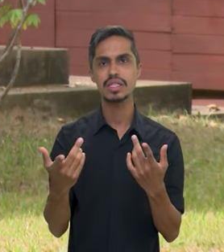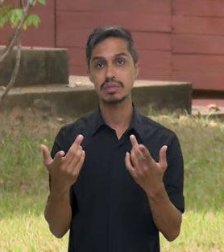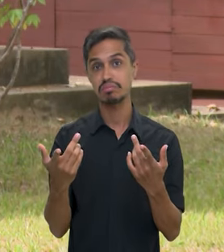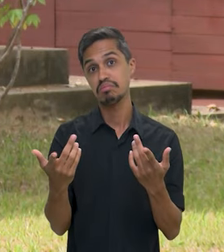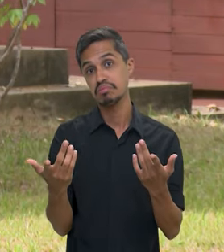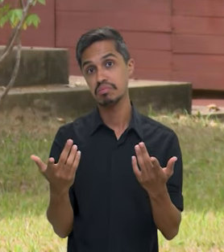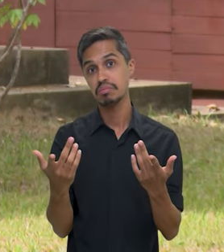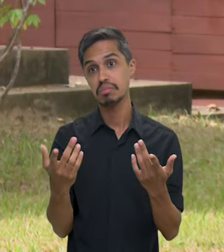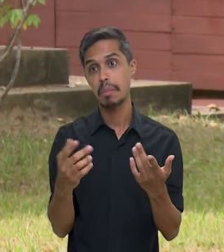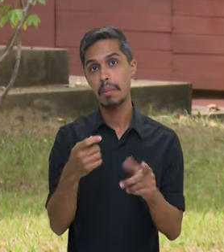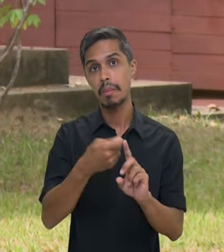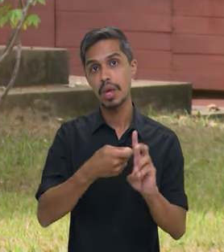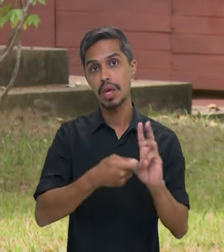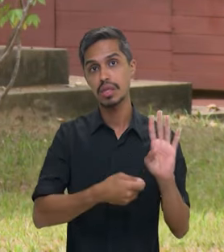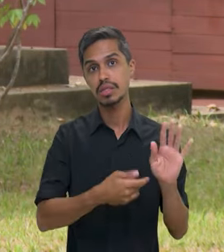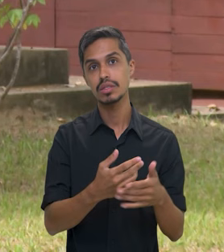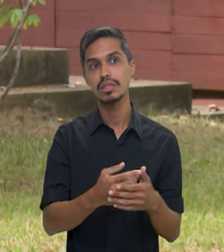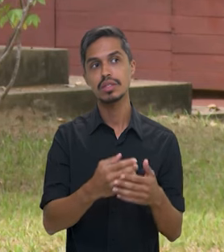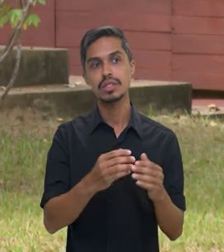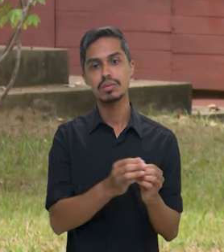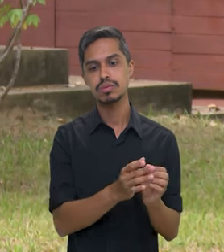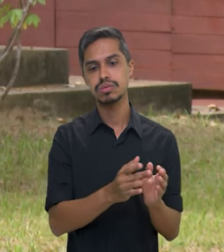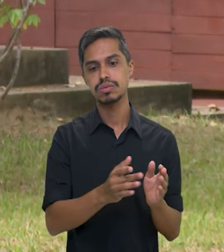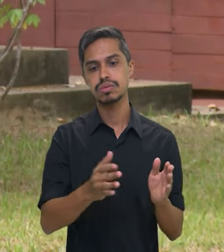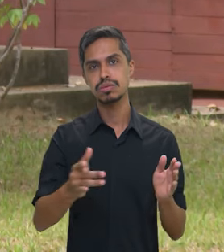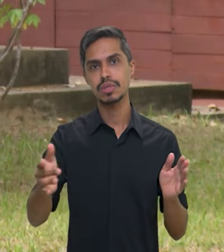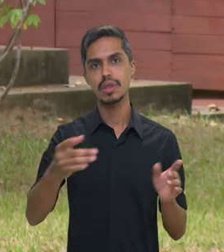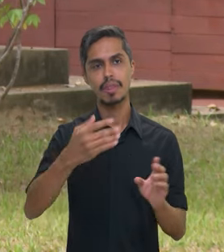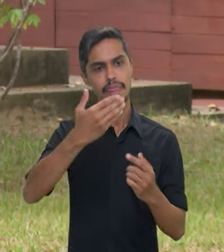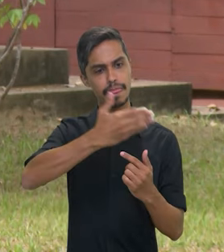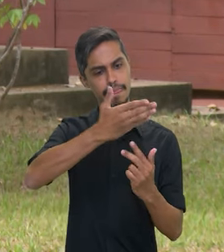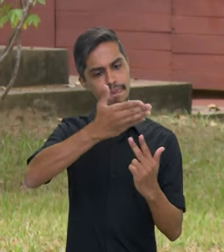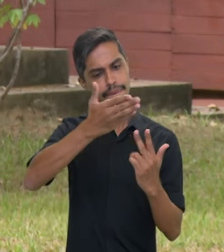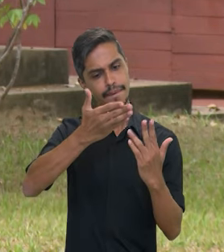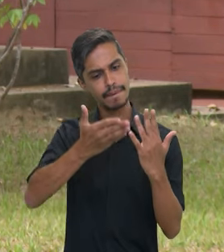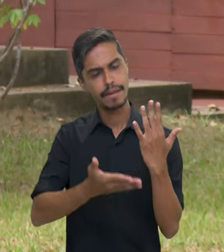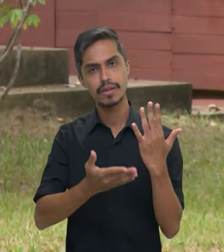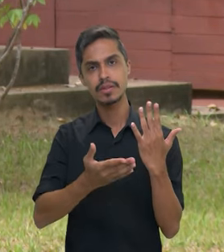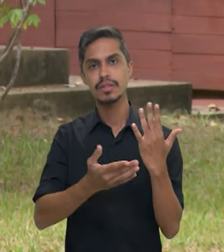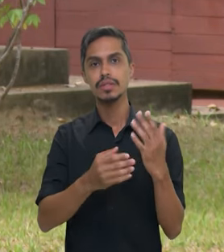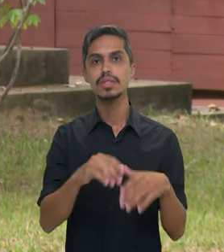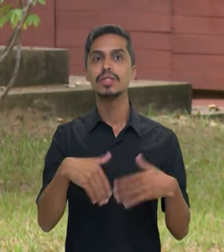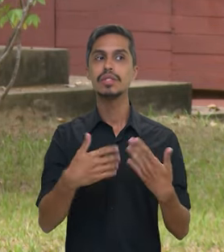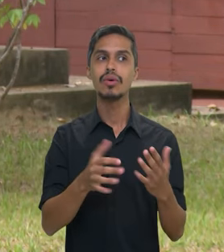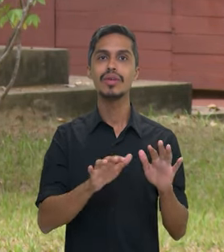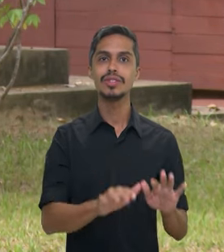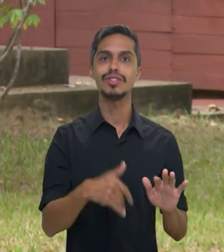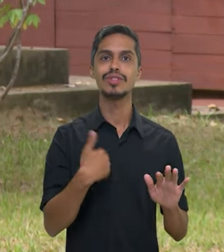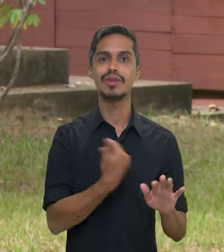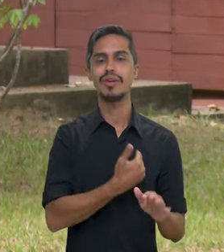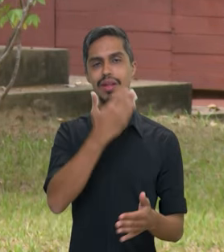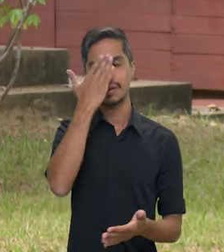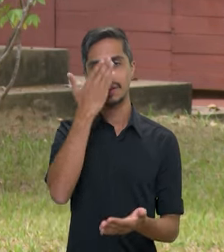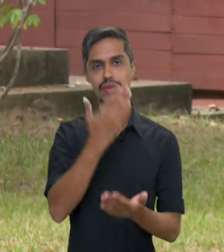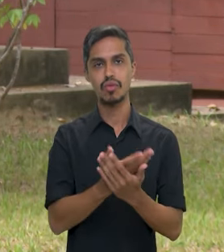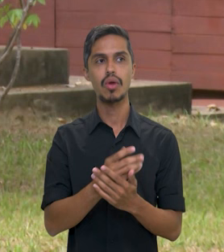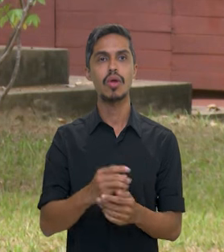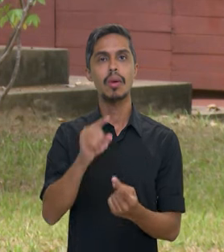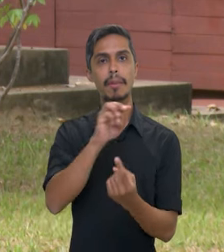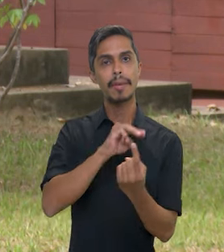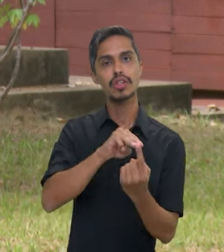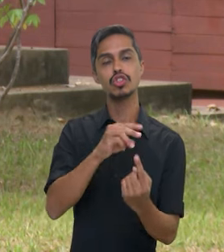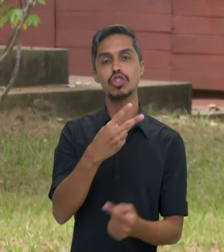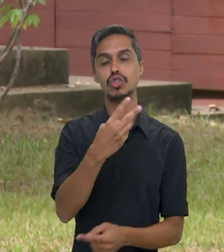assim, meses, né? Enfim, que as parcelas vão ter, vai ser dividido aí o financiamento. Com isso, a gente acredita